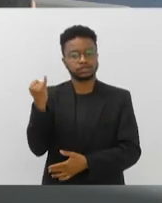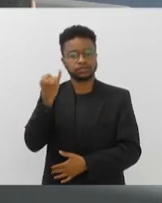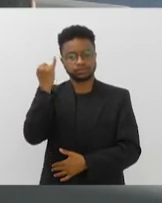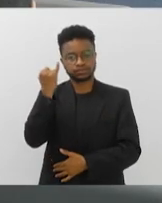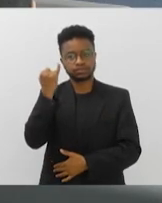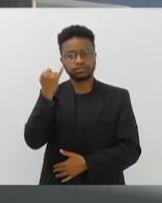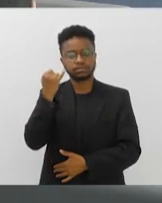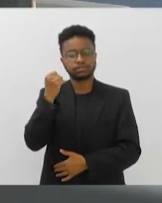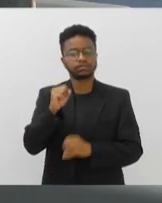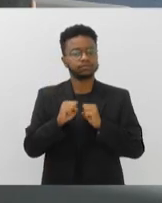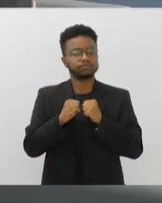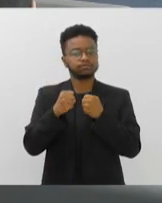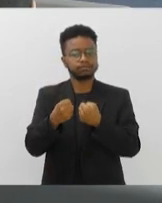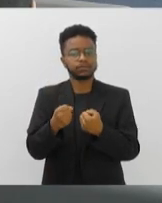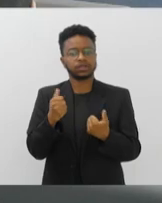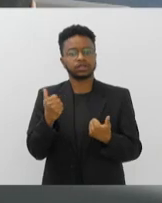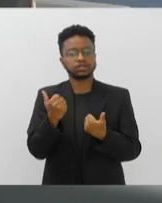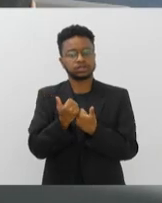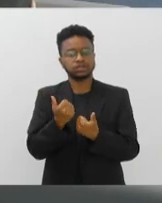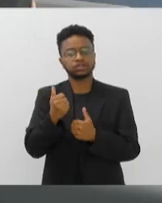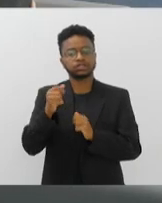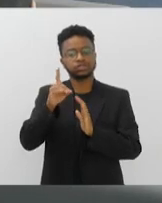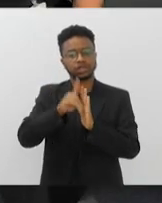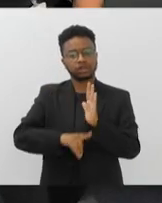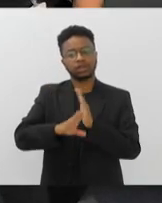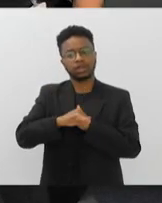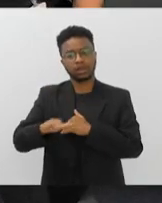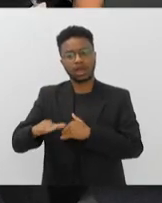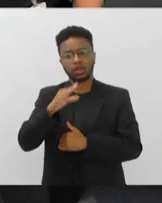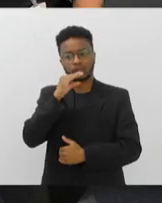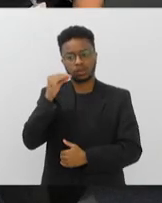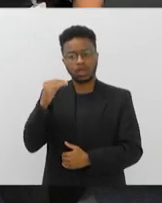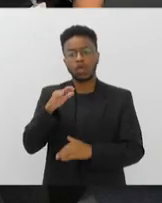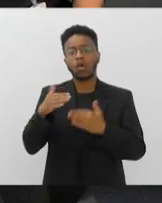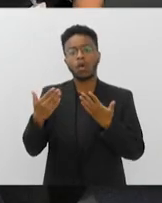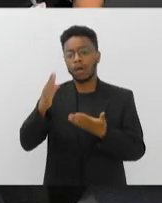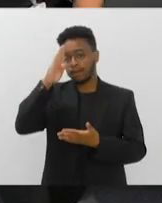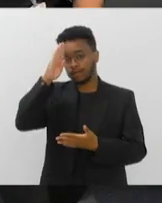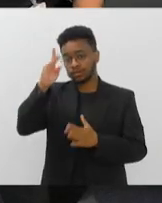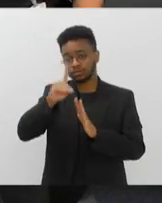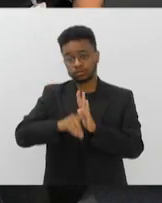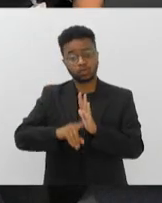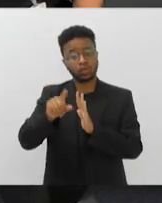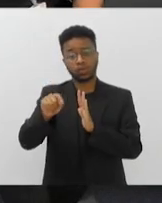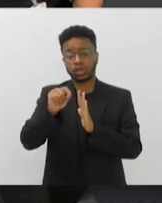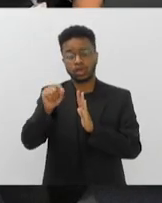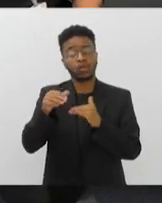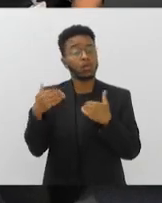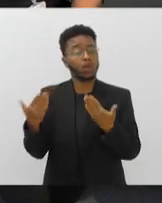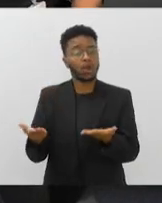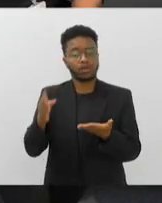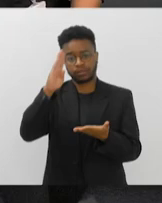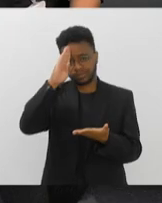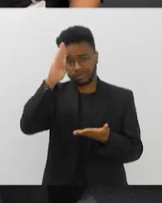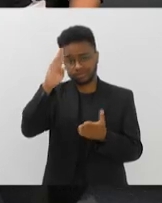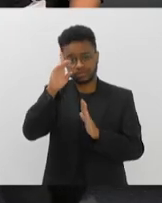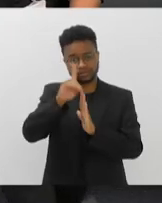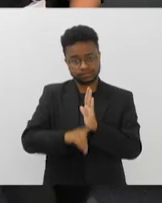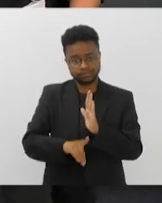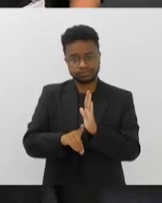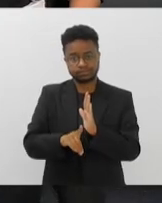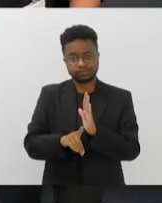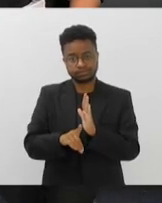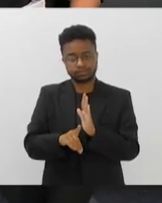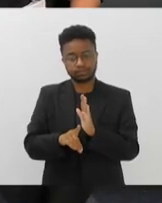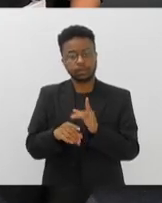em prol do direito da Criança e do Adolescente Qual é o maior direito da Criança e do Adolescente Qual é o maior direito aquele que